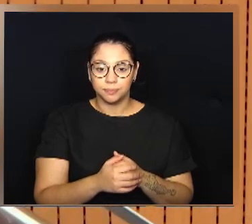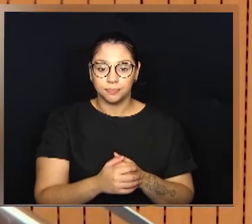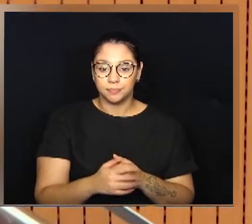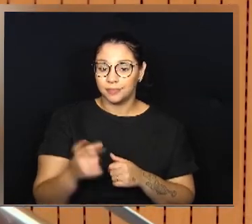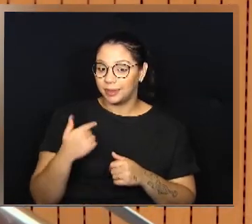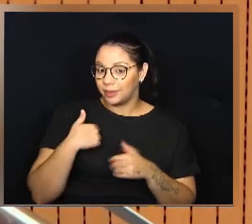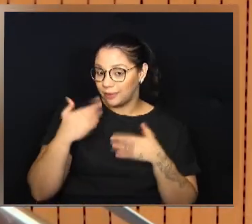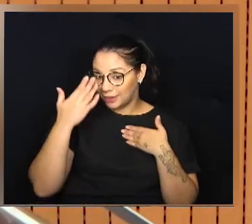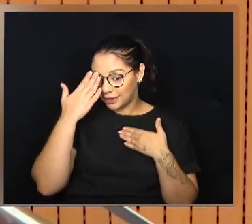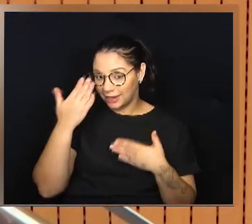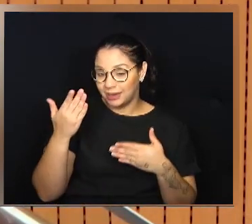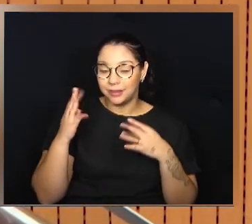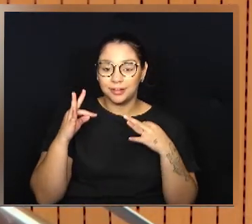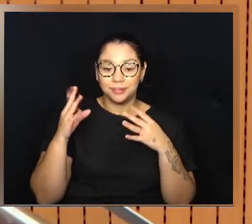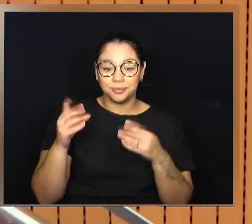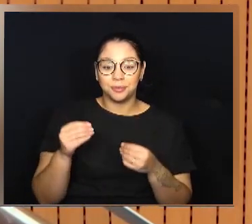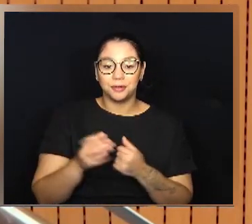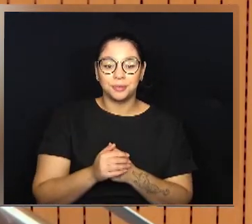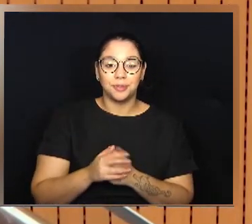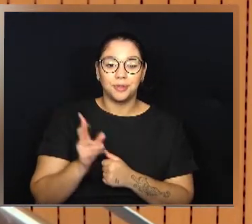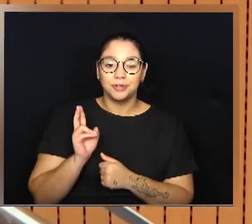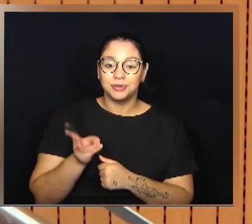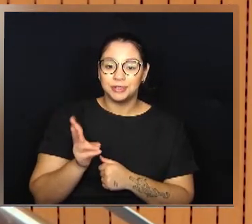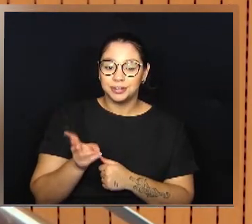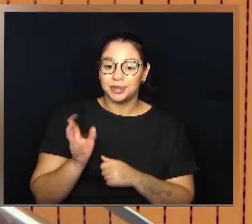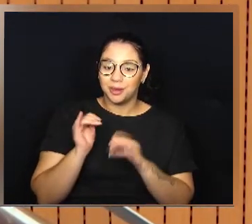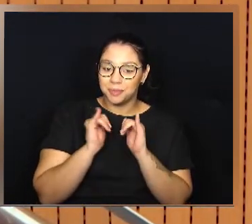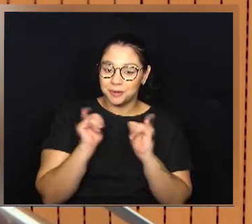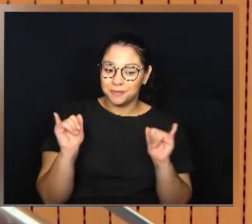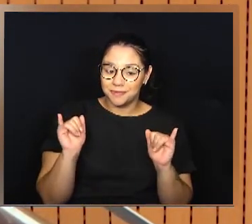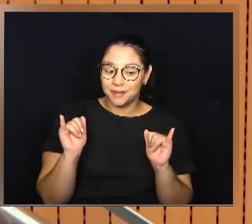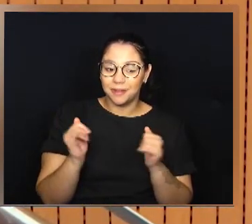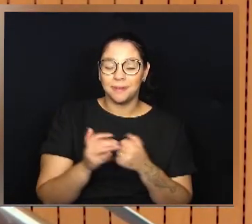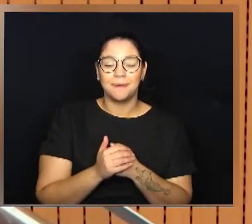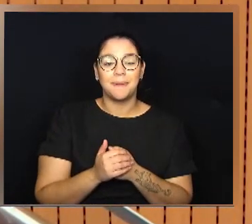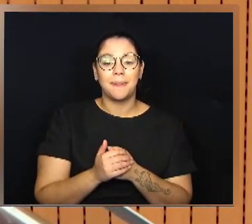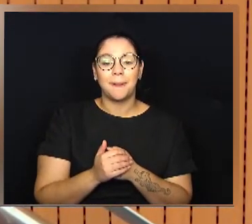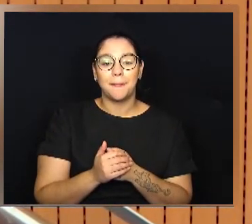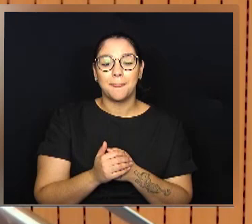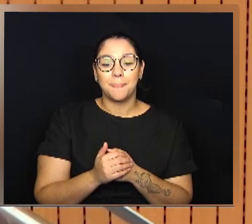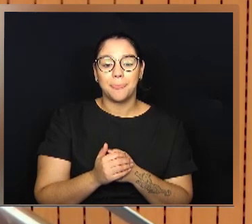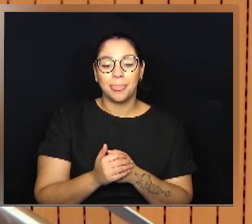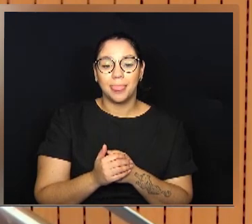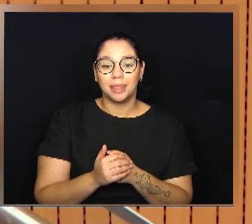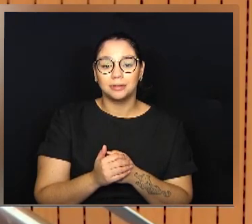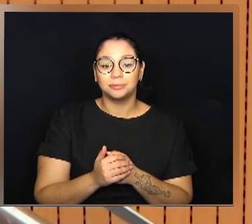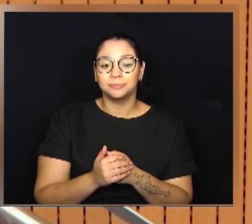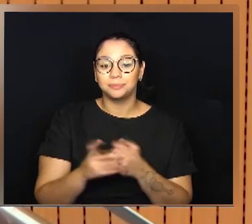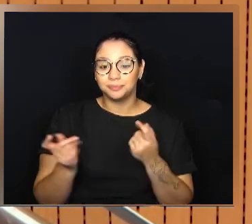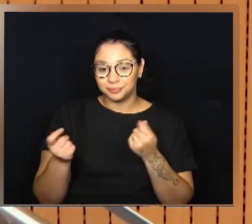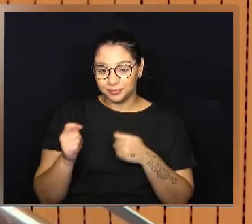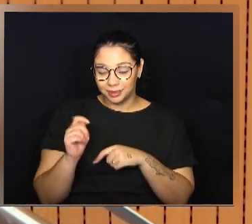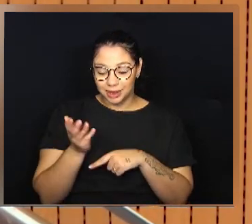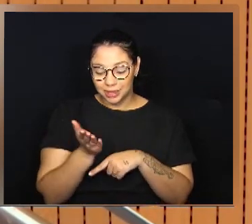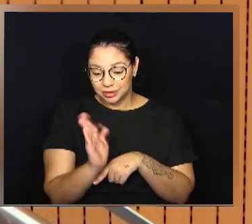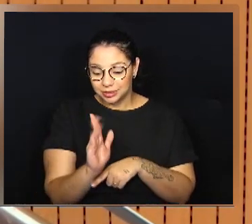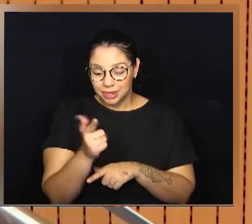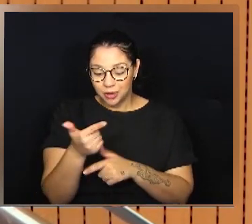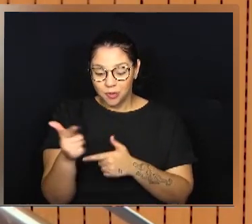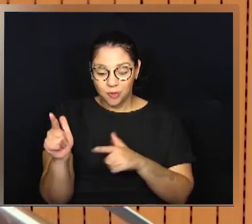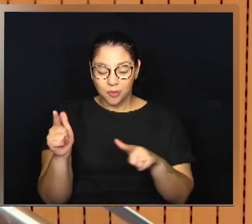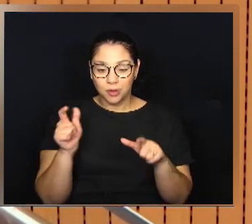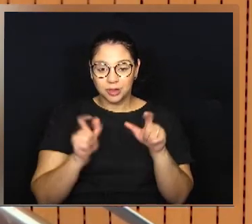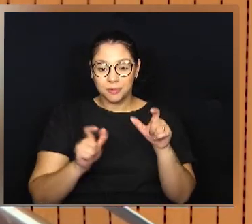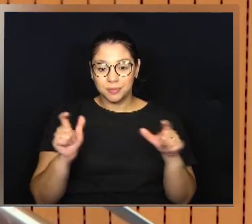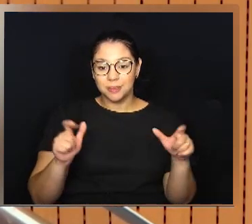lá né Agradeço todo mundo e sempre que eu sempre falo assim para poder para poder ajudar